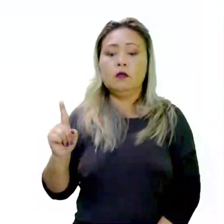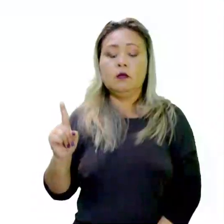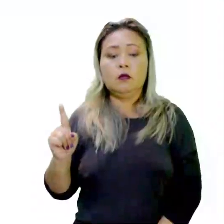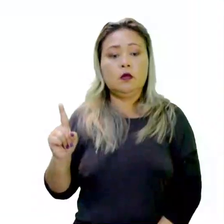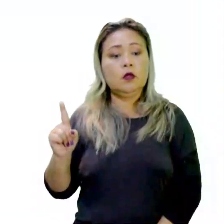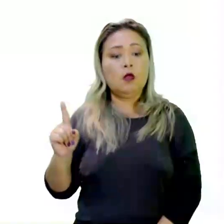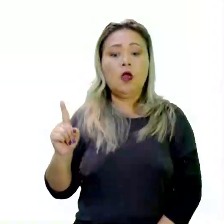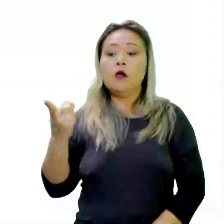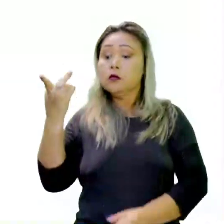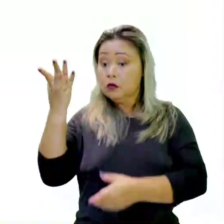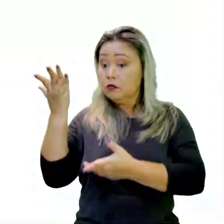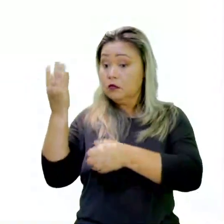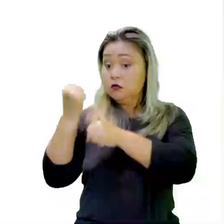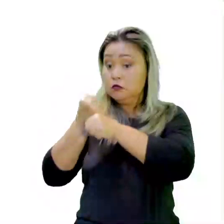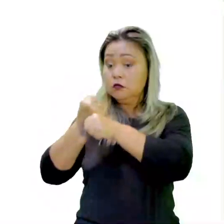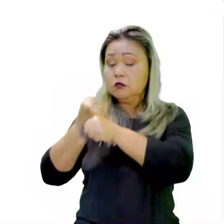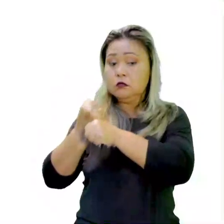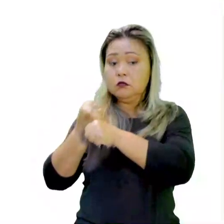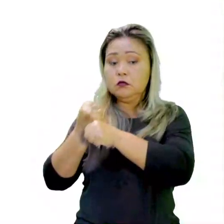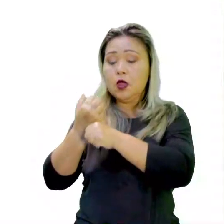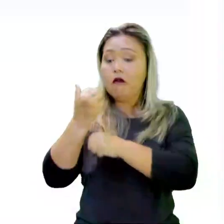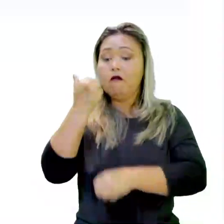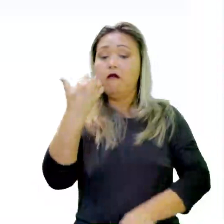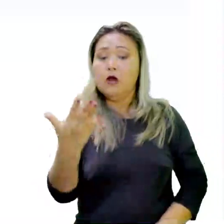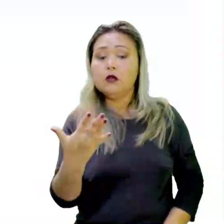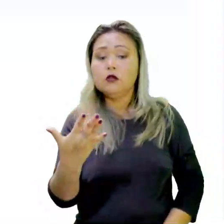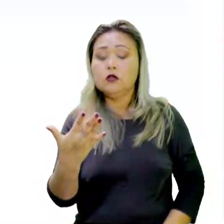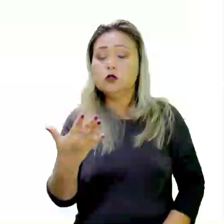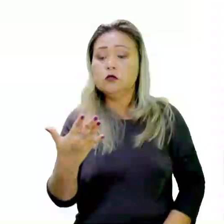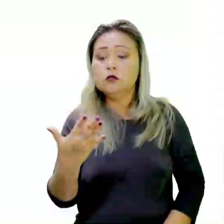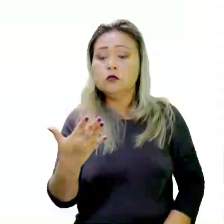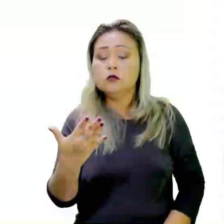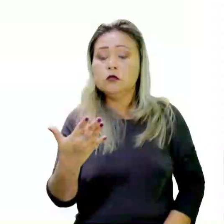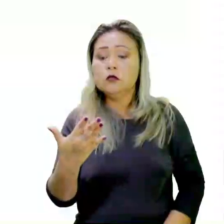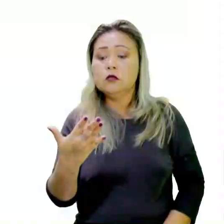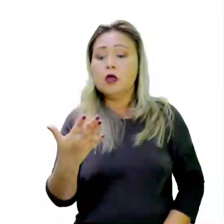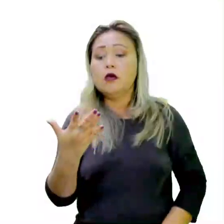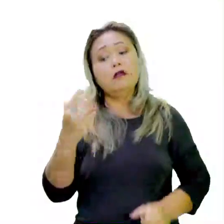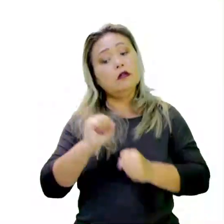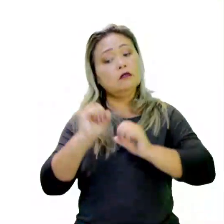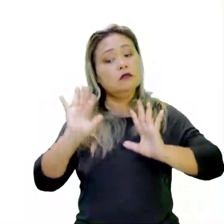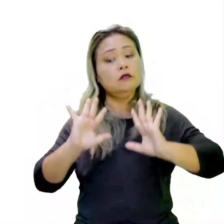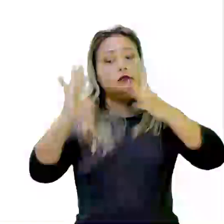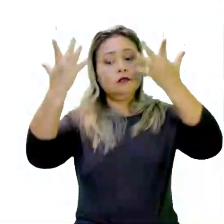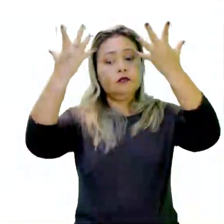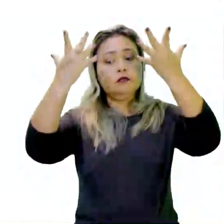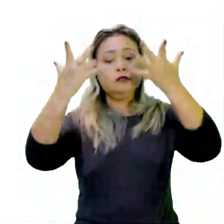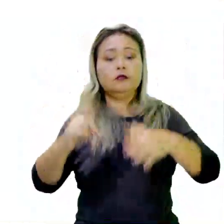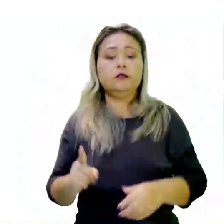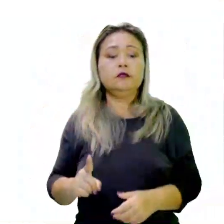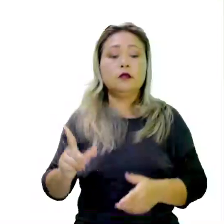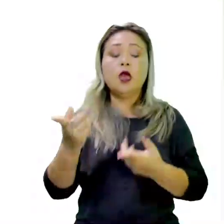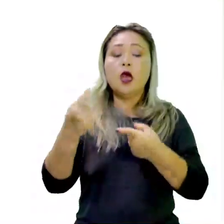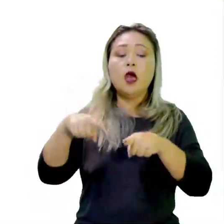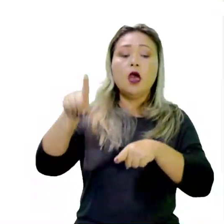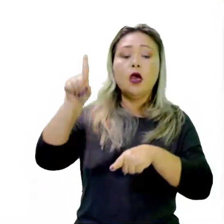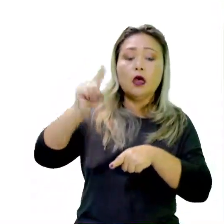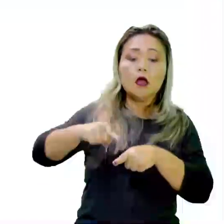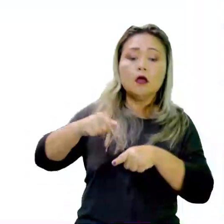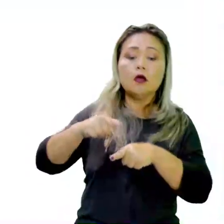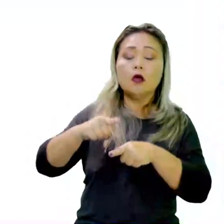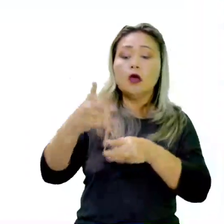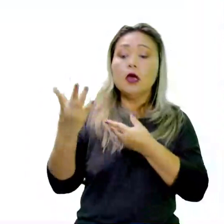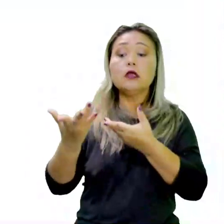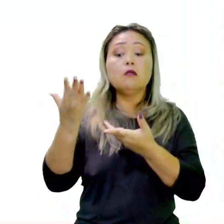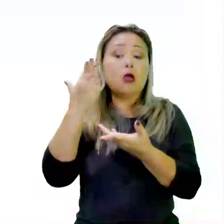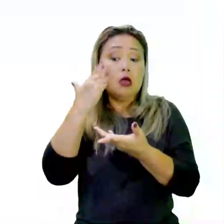esse monumento aí, eles ficavam lá em frente lá e faziam aquela festa. Certo. Eles também eram mestres da arte